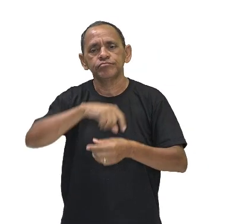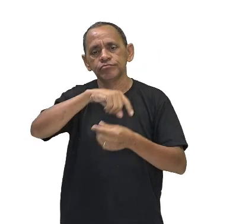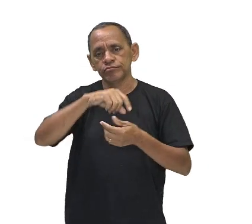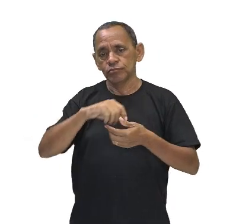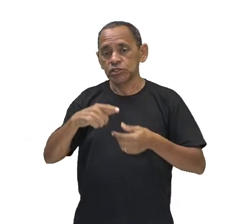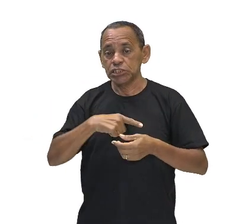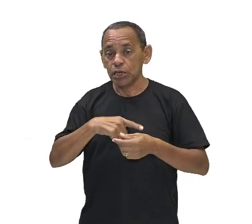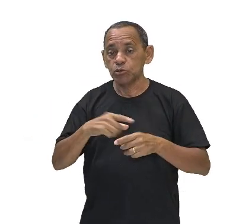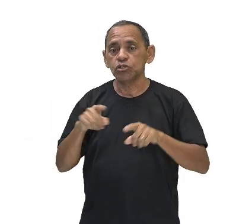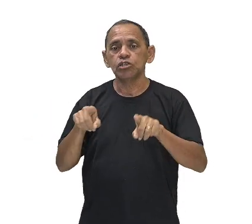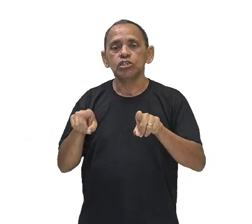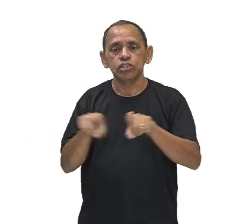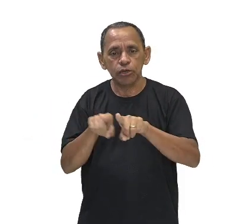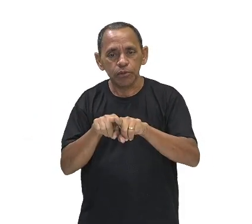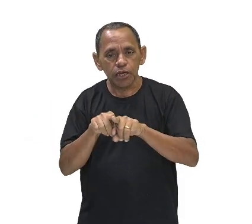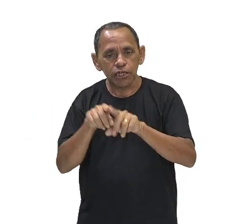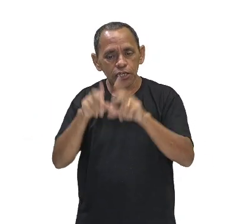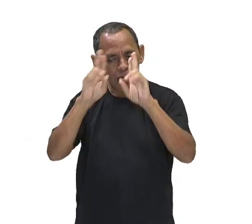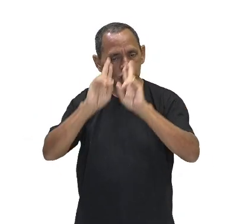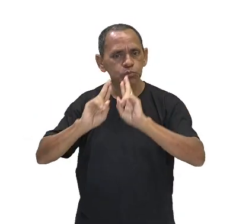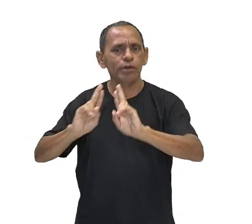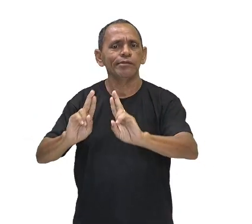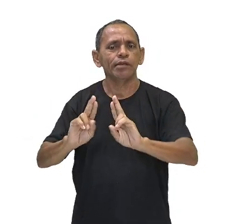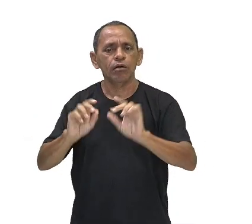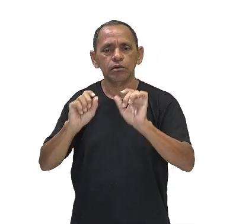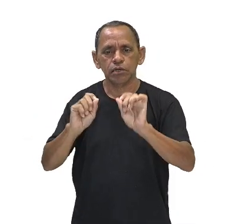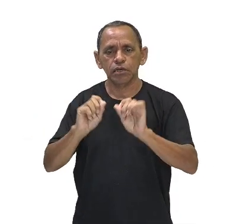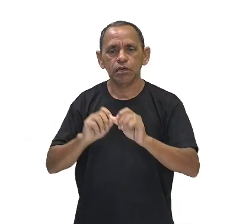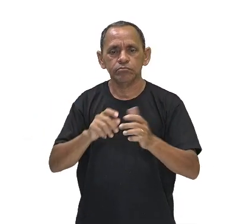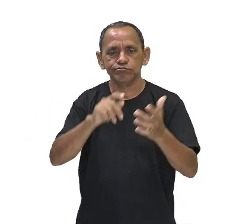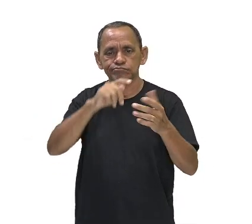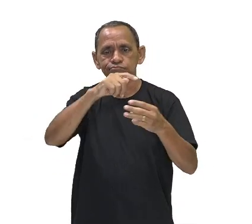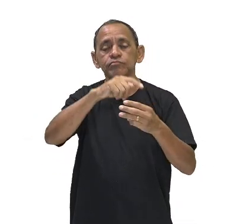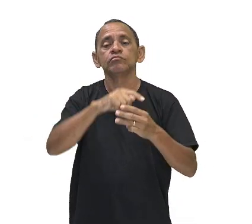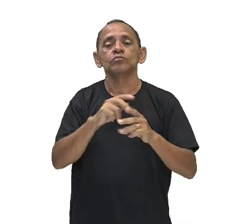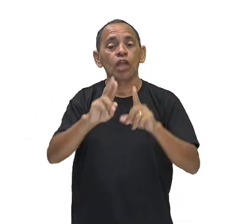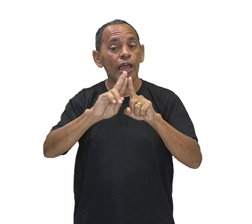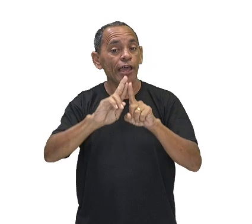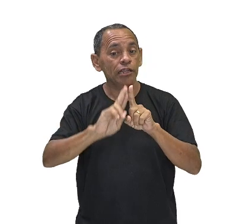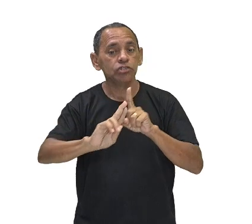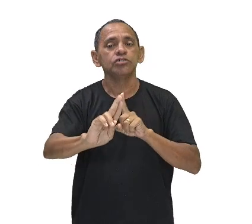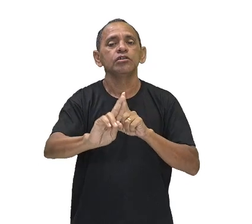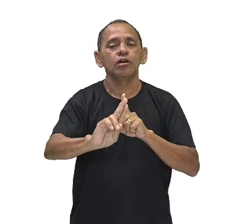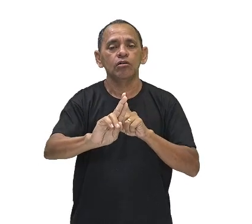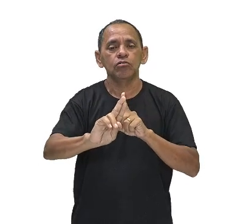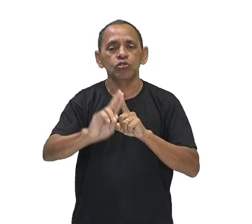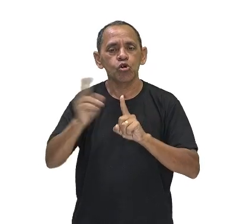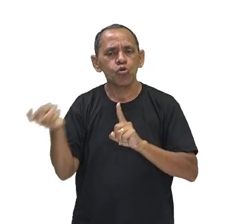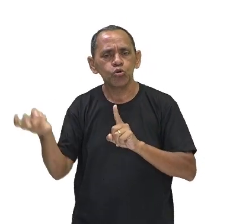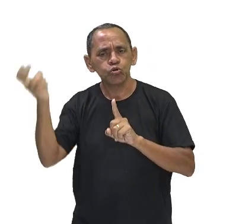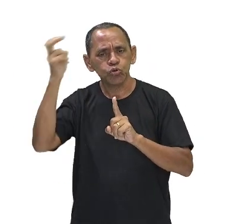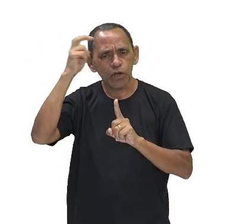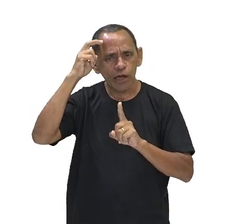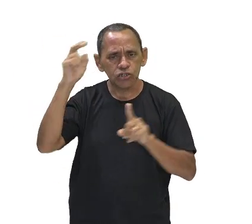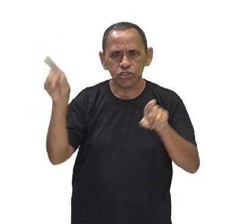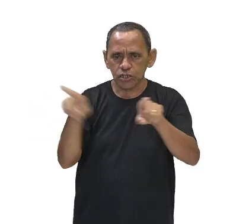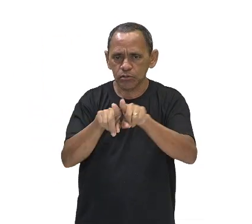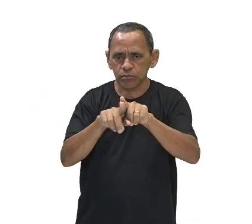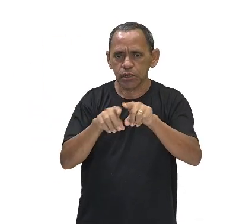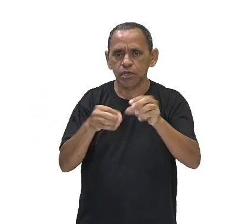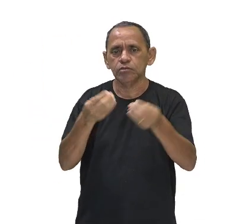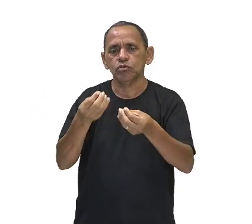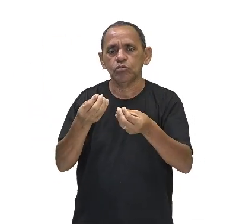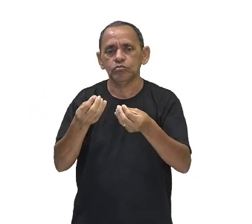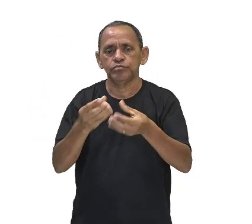que respeitar outro fato social, que são os rituais religiosos e culturais. E para finalizar esta